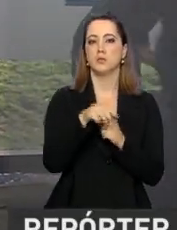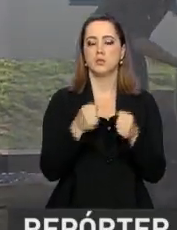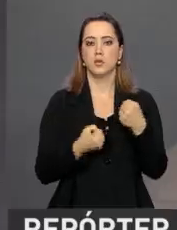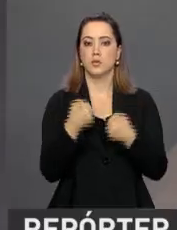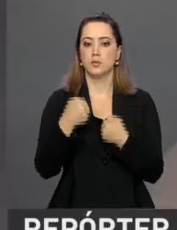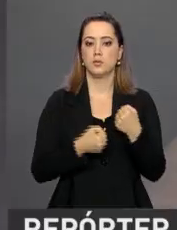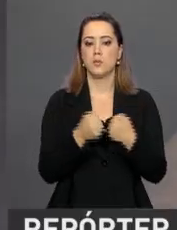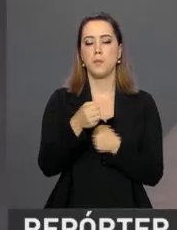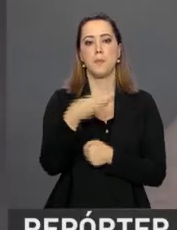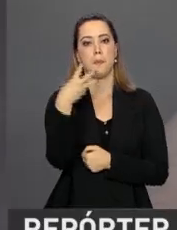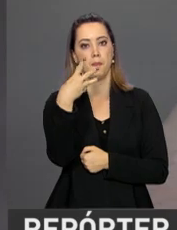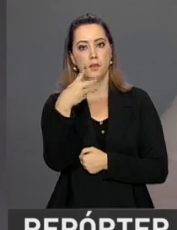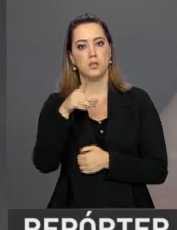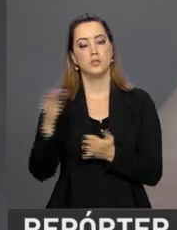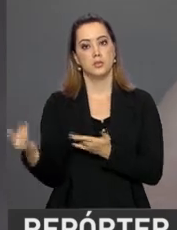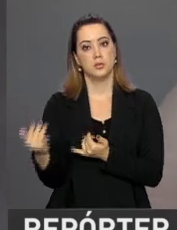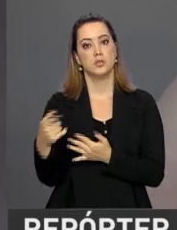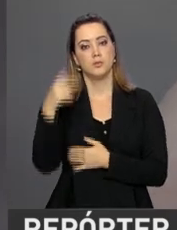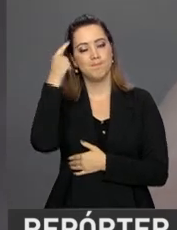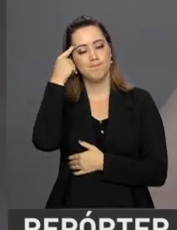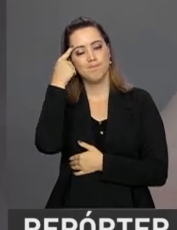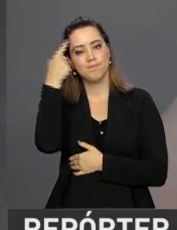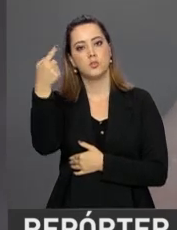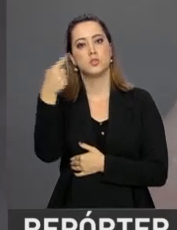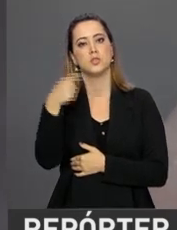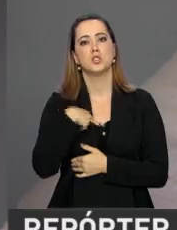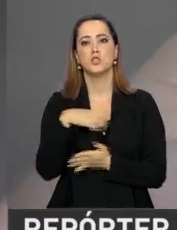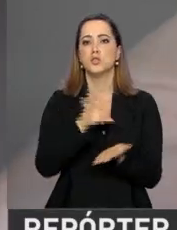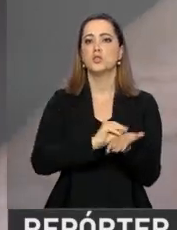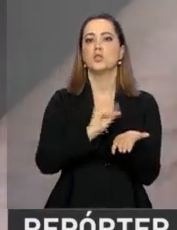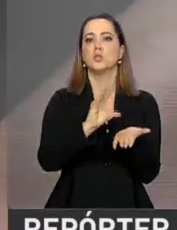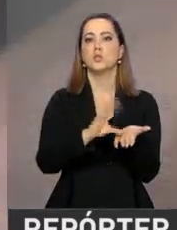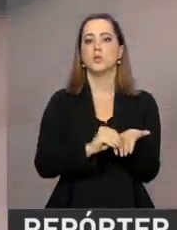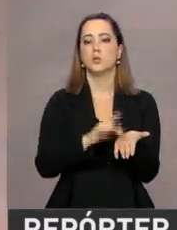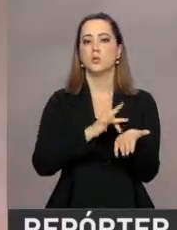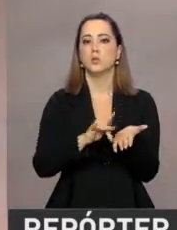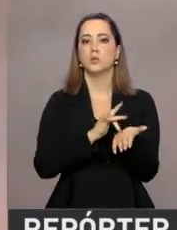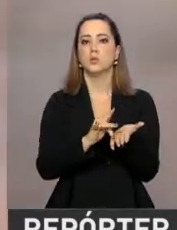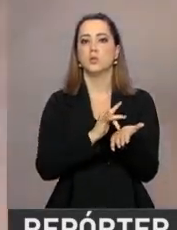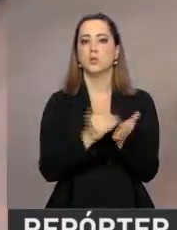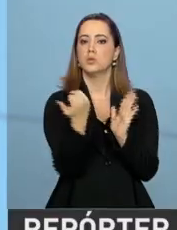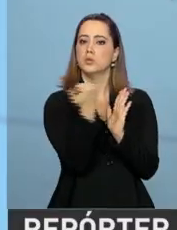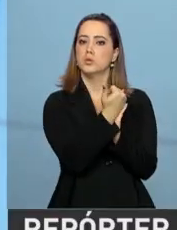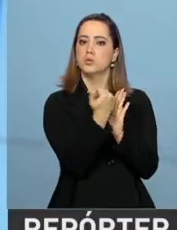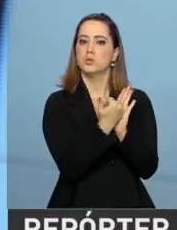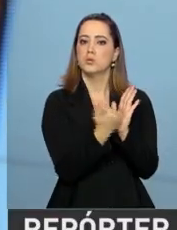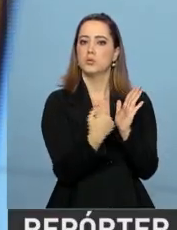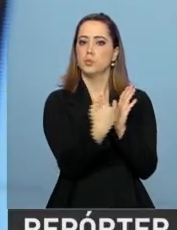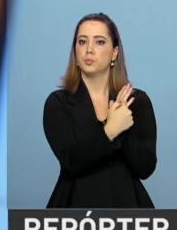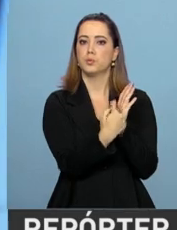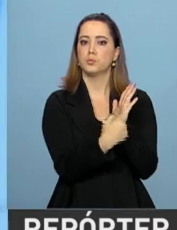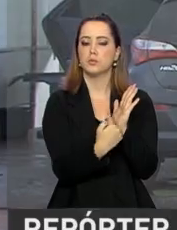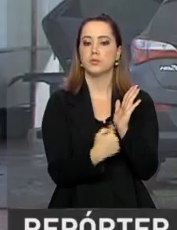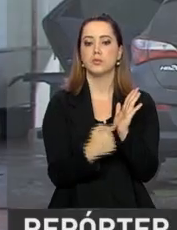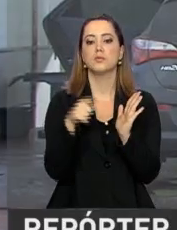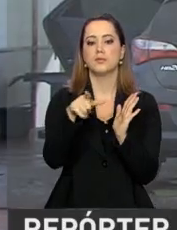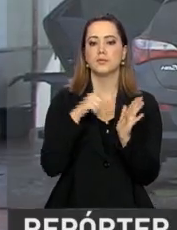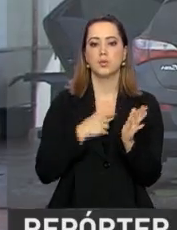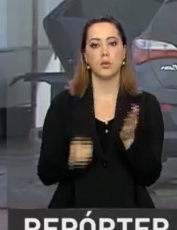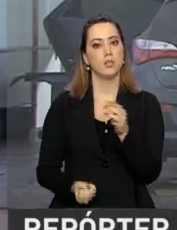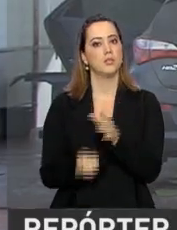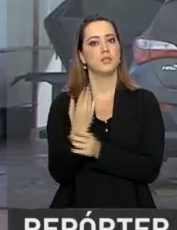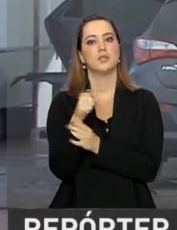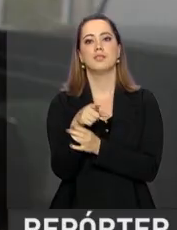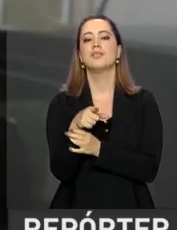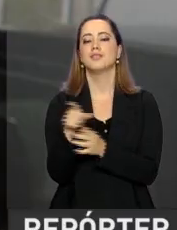lavar o carro, 3 jovens tiveram a ideia de criar um aplicativo para agendar as lavagens. Junto com o aplicativo, nasceu o